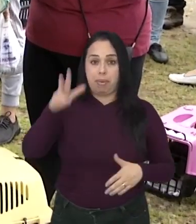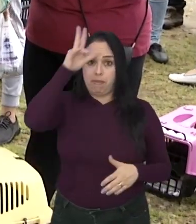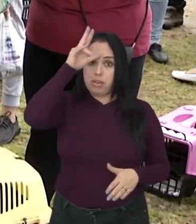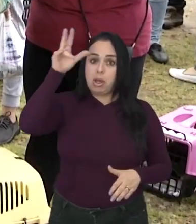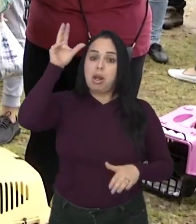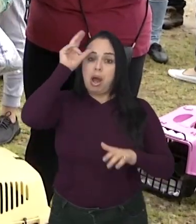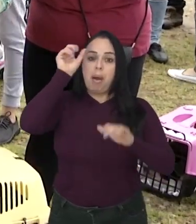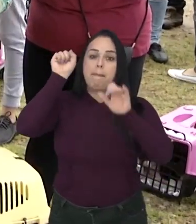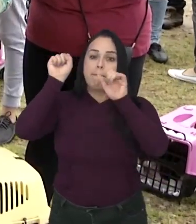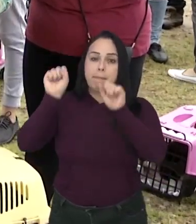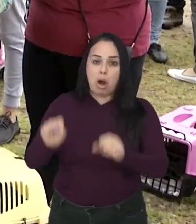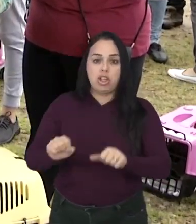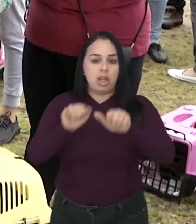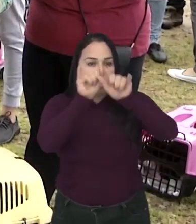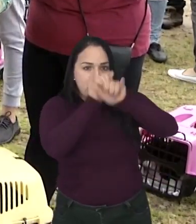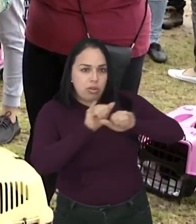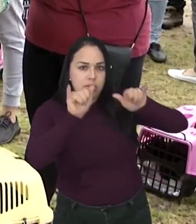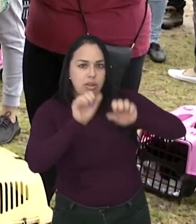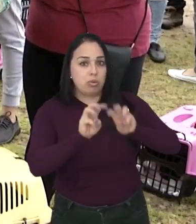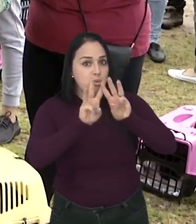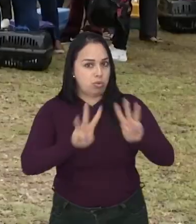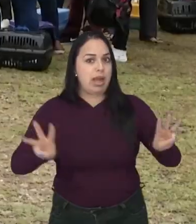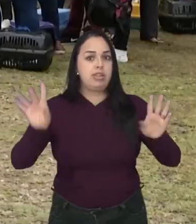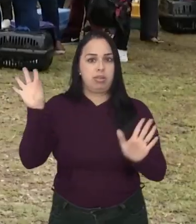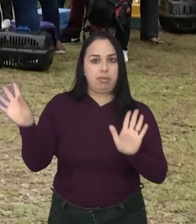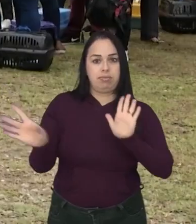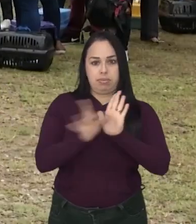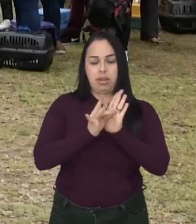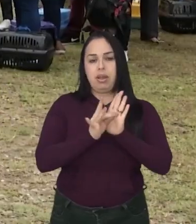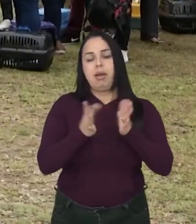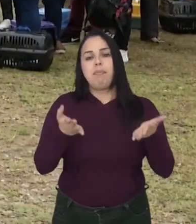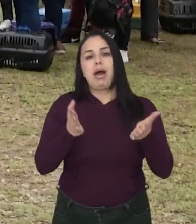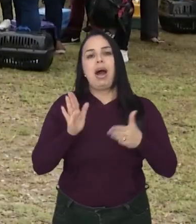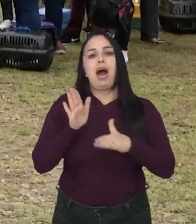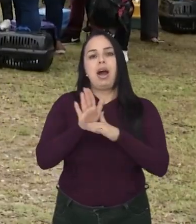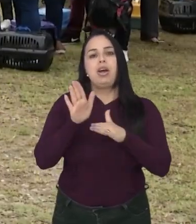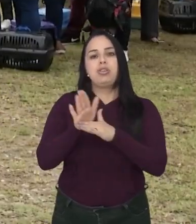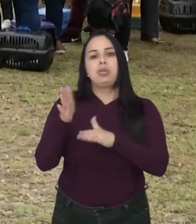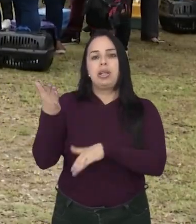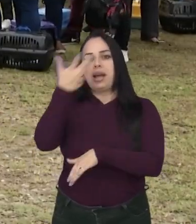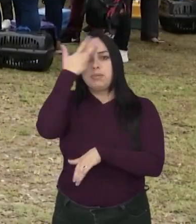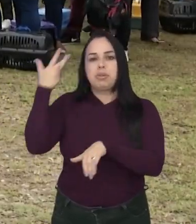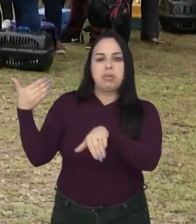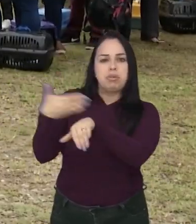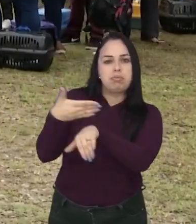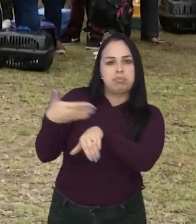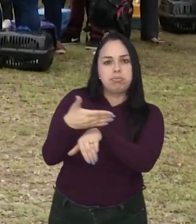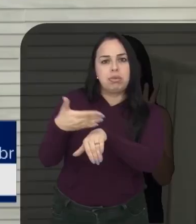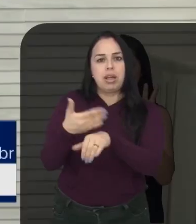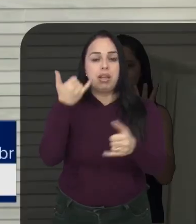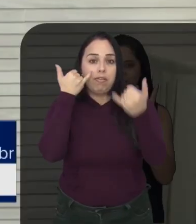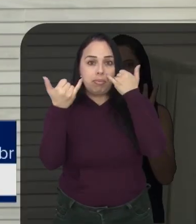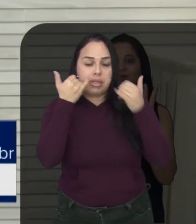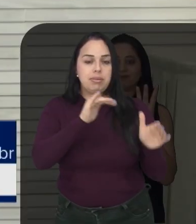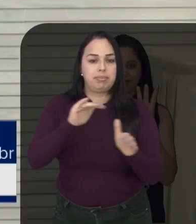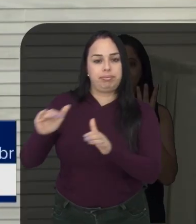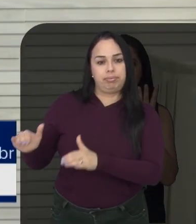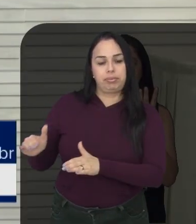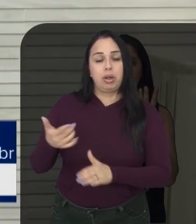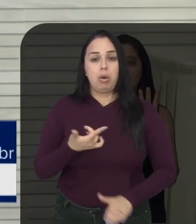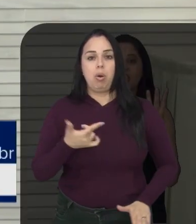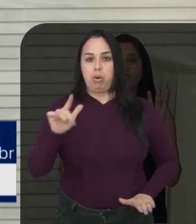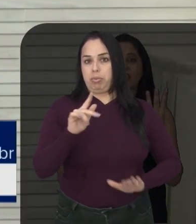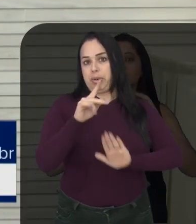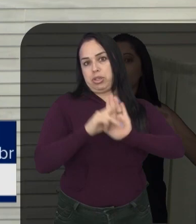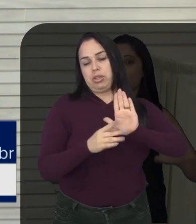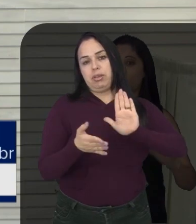Prefeitura poderá divulgar a ação no site oficial a fim de facilitar o acesso às informações. Outro projeto